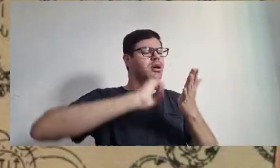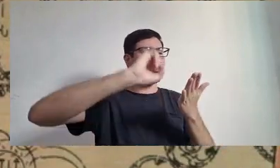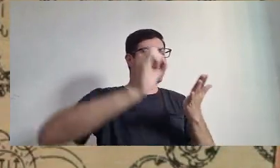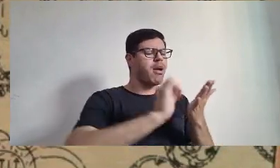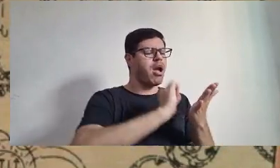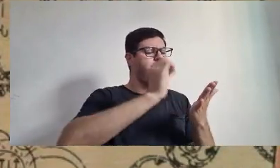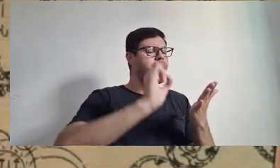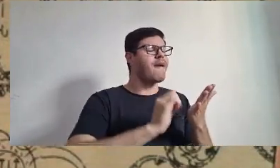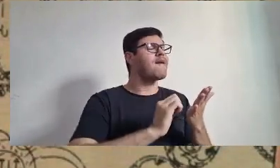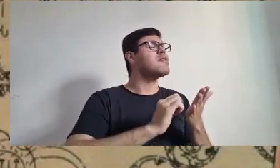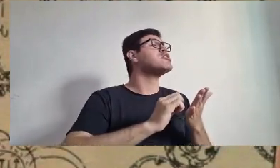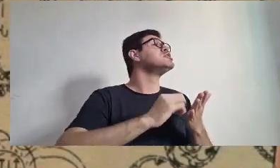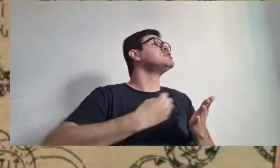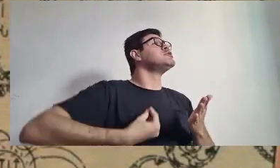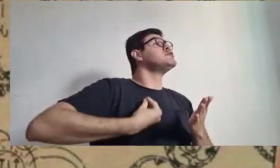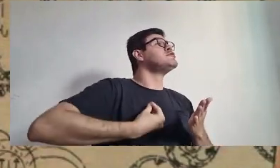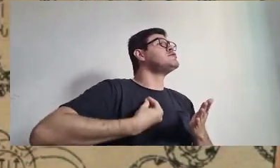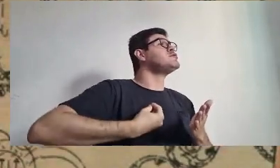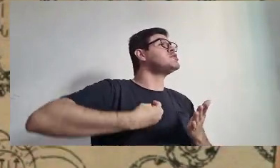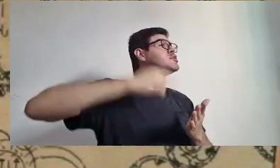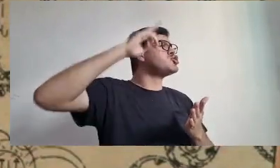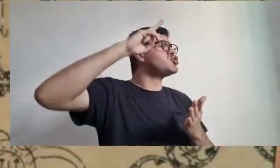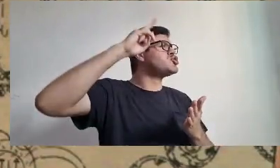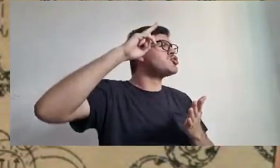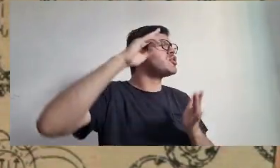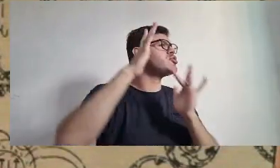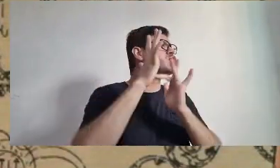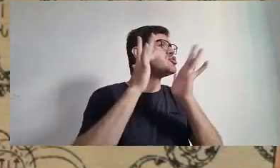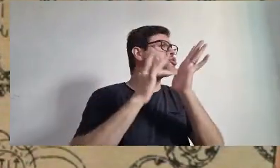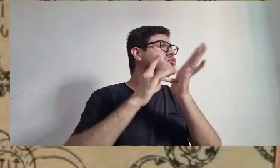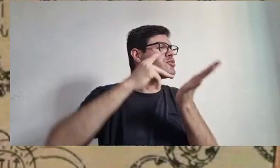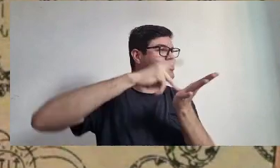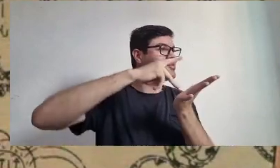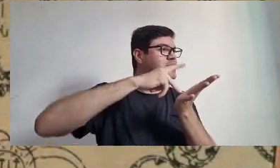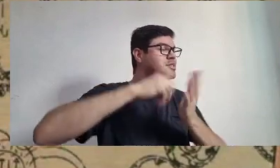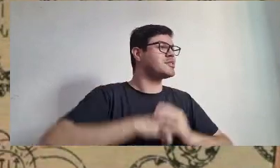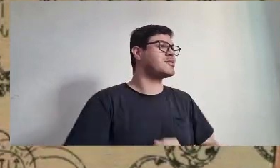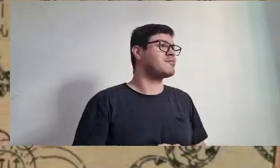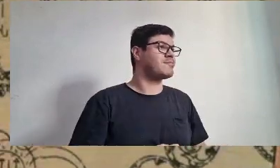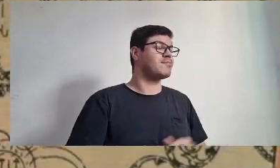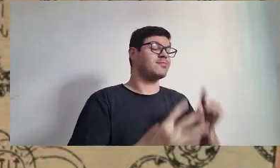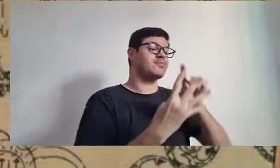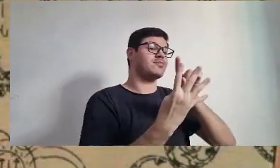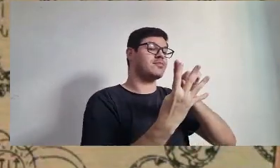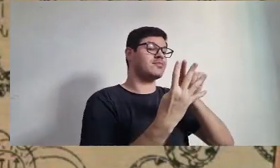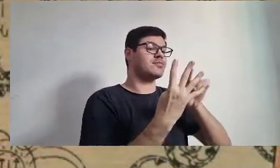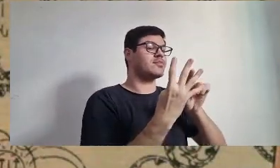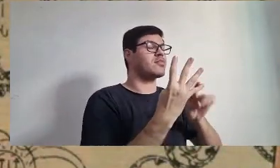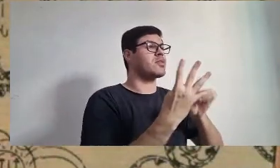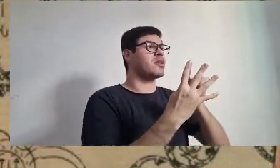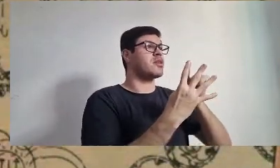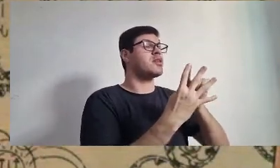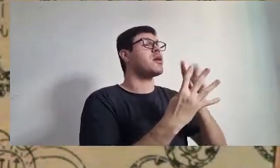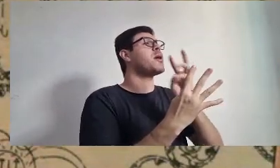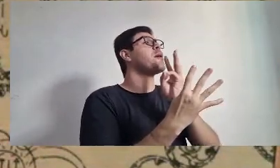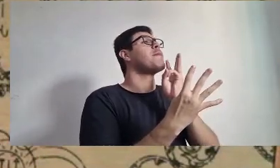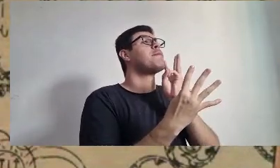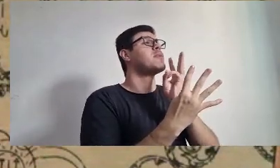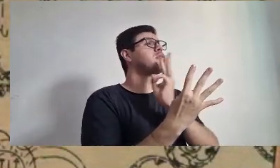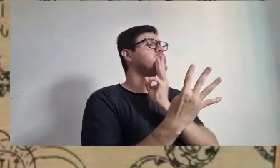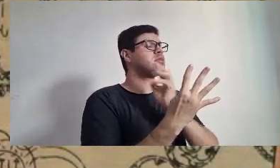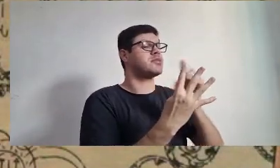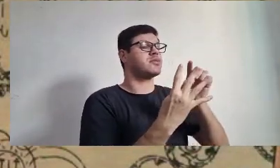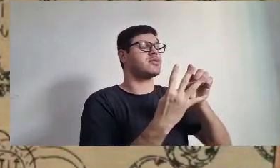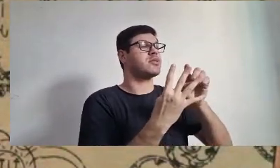de Jesus. São Mateus, São Marcos, São Lucas e São João. 2 foram